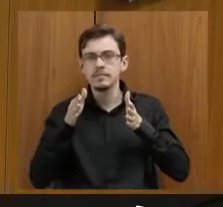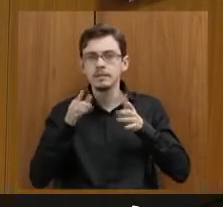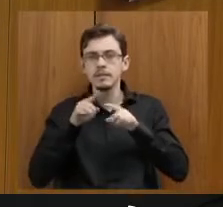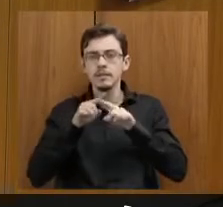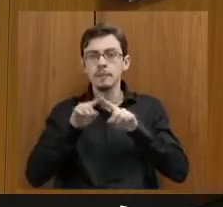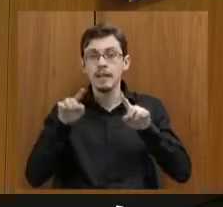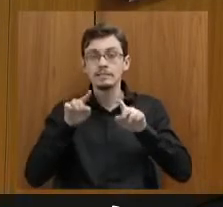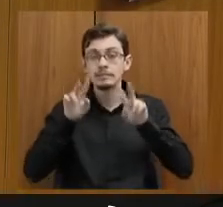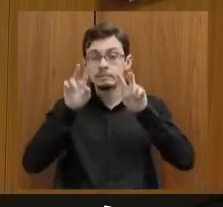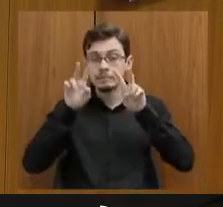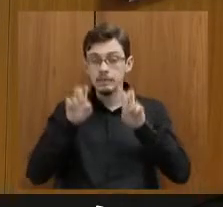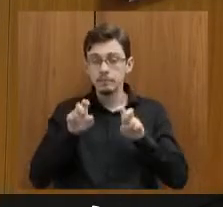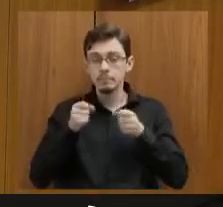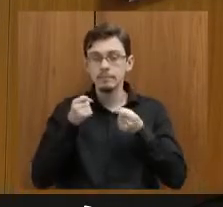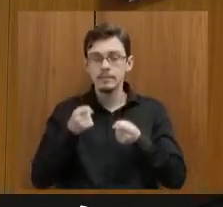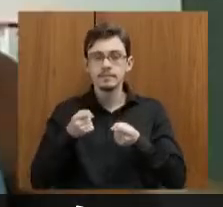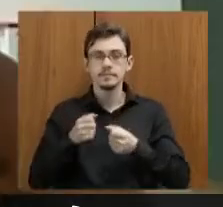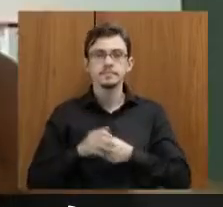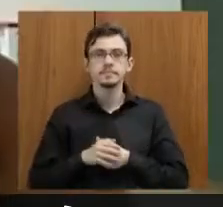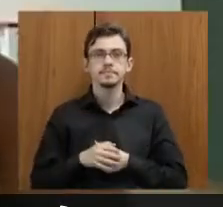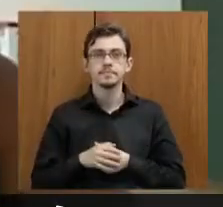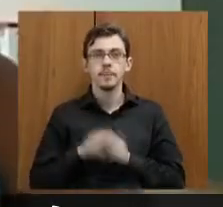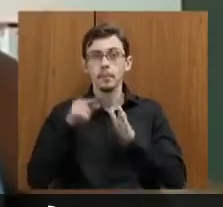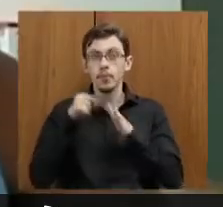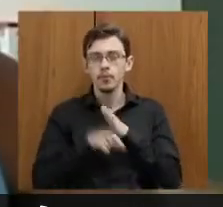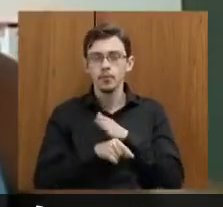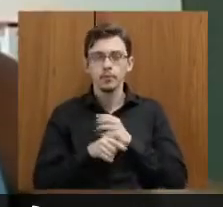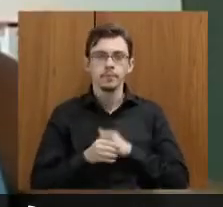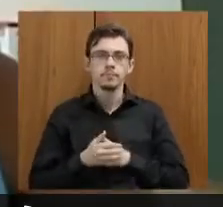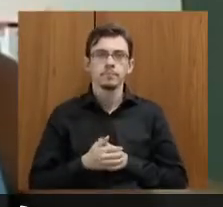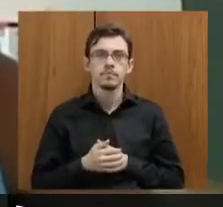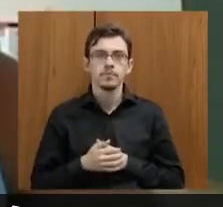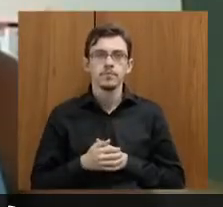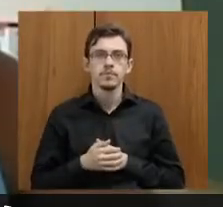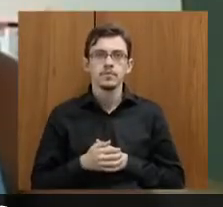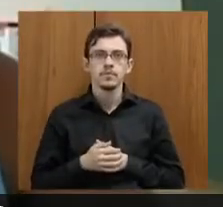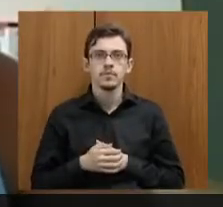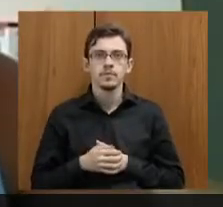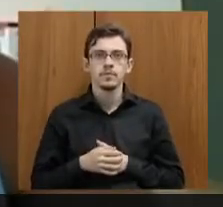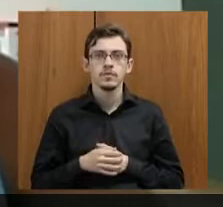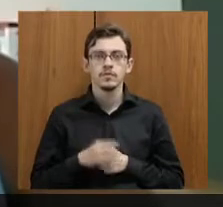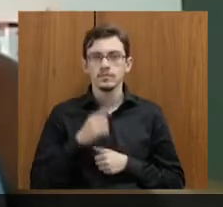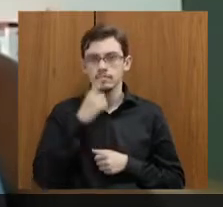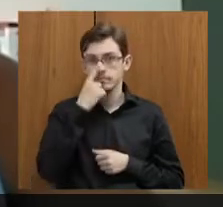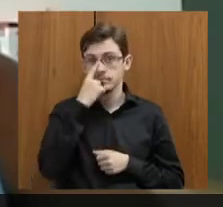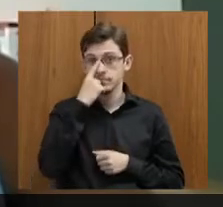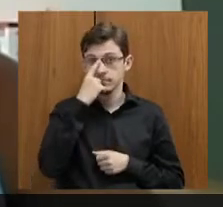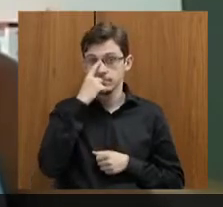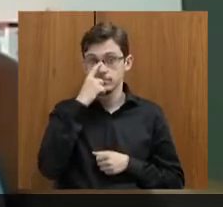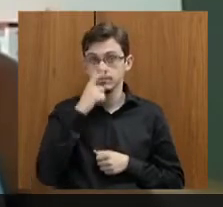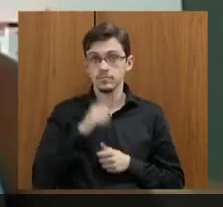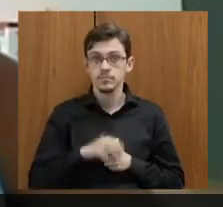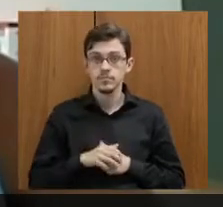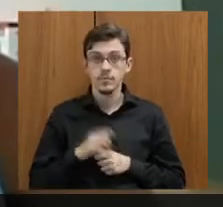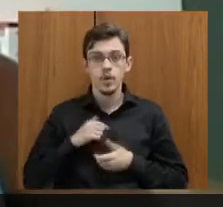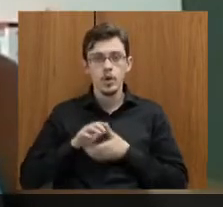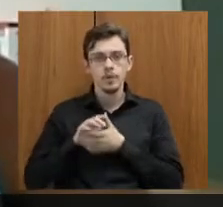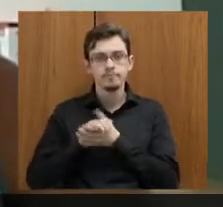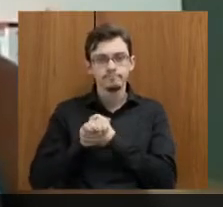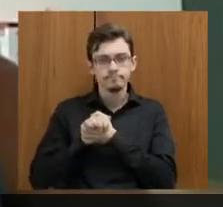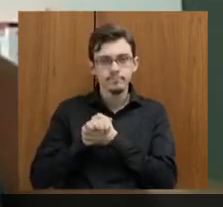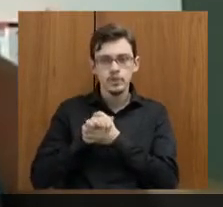é muito obrigada bom então em vou dar continuidade saudando todas as presenças